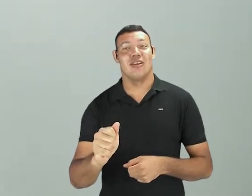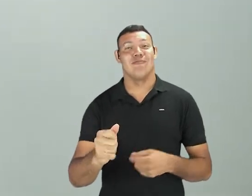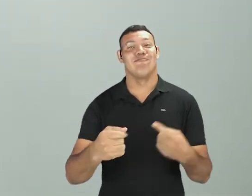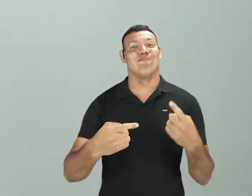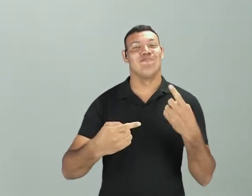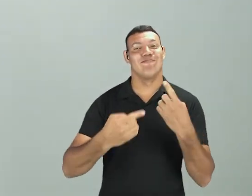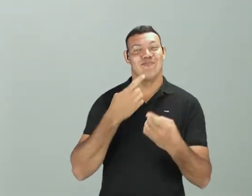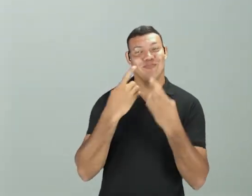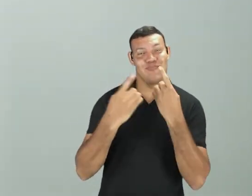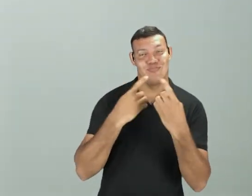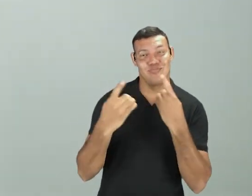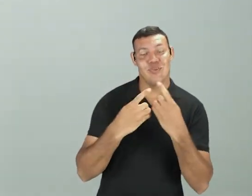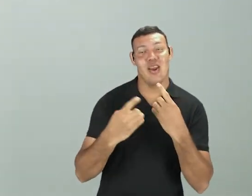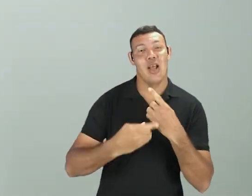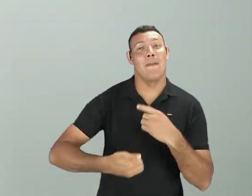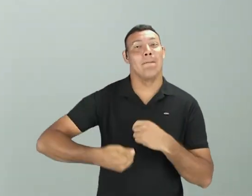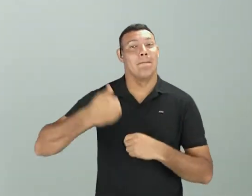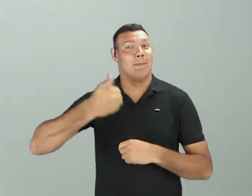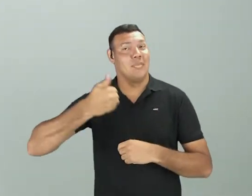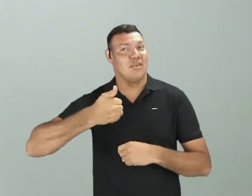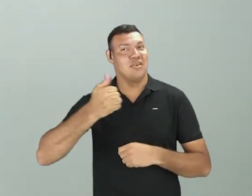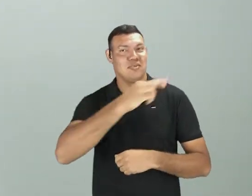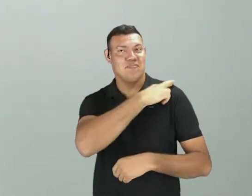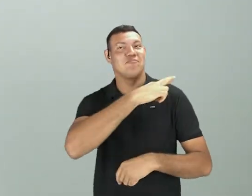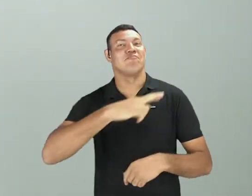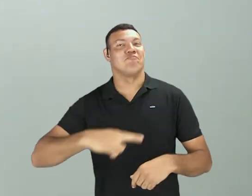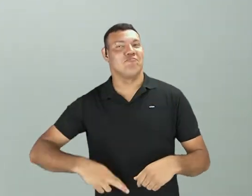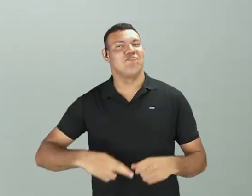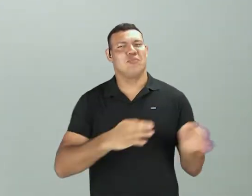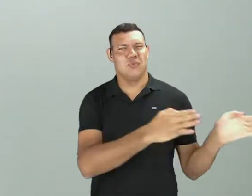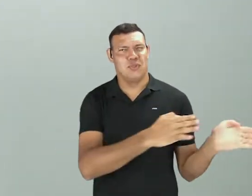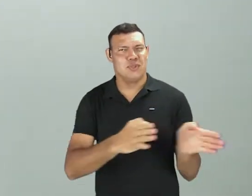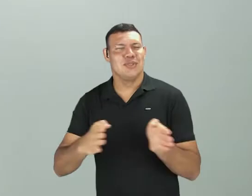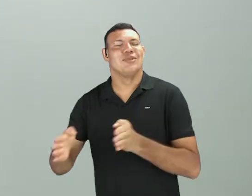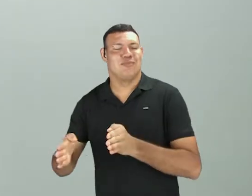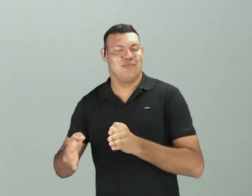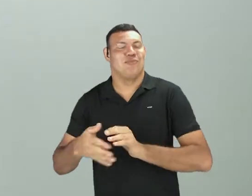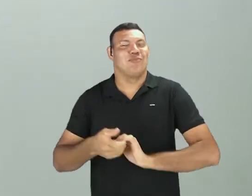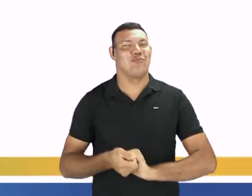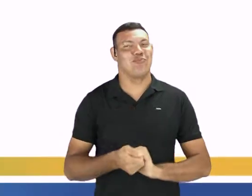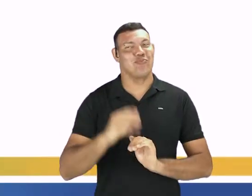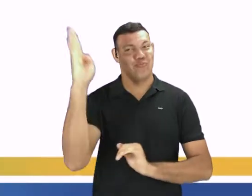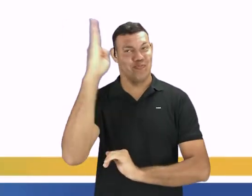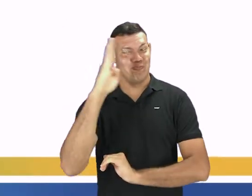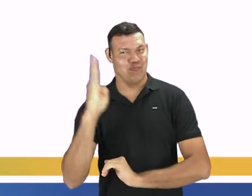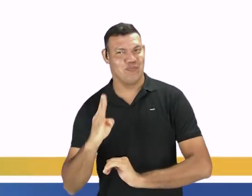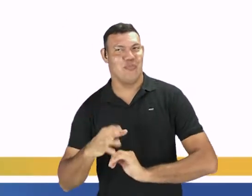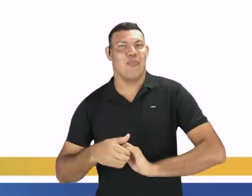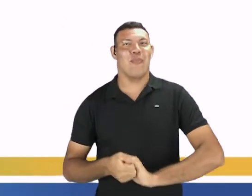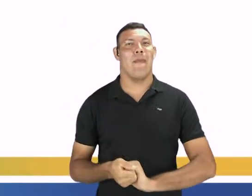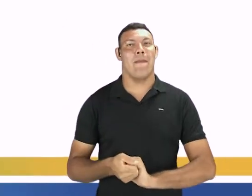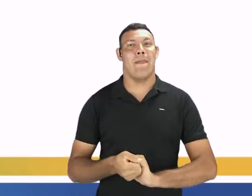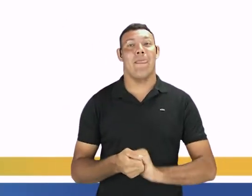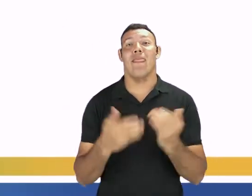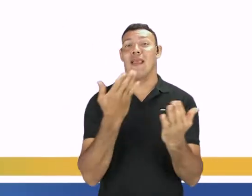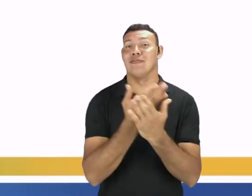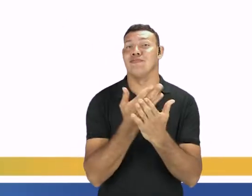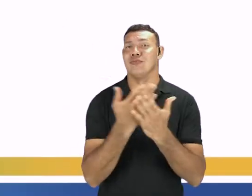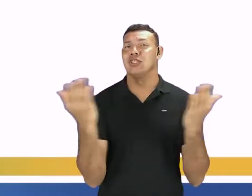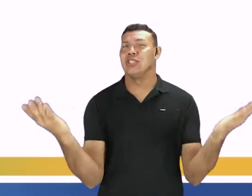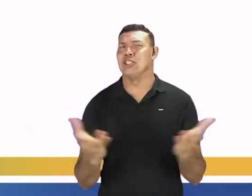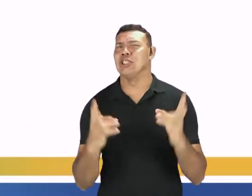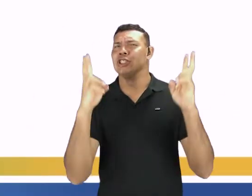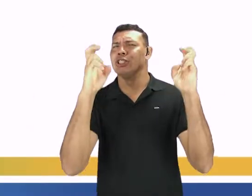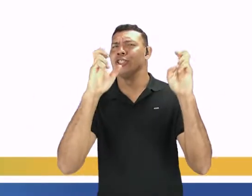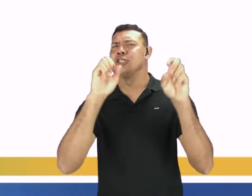aí sobre a Primeira República, esse período republicano, né, no Brasil. A nossa aula de hoje vai ser